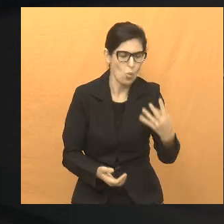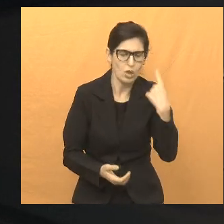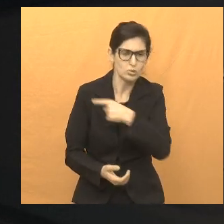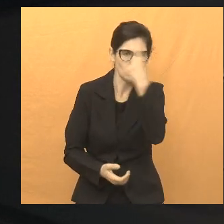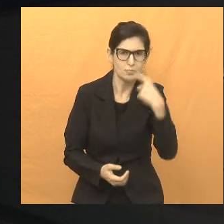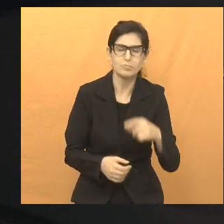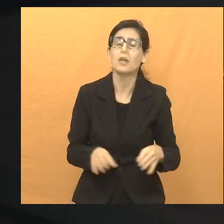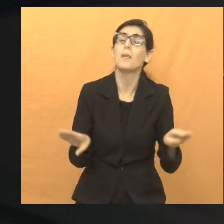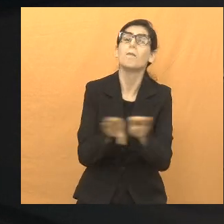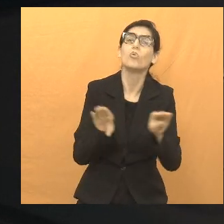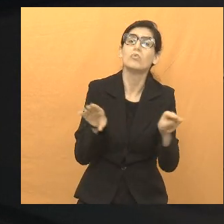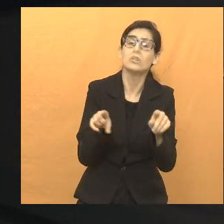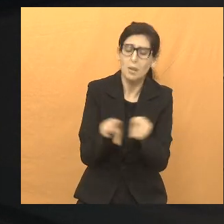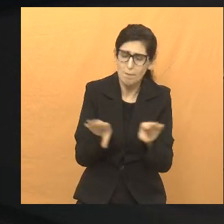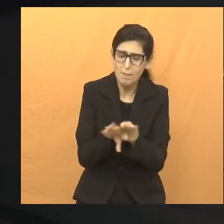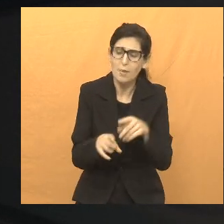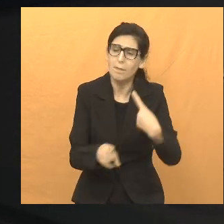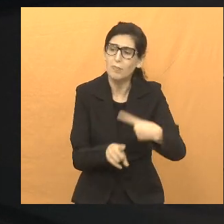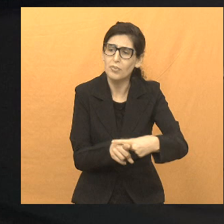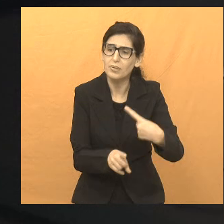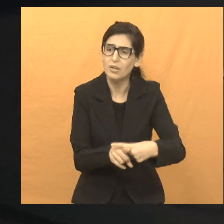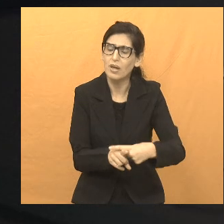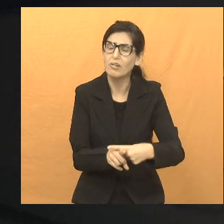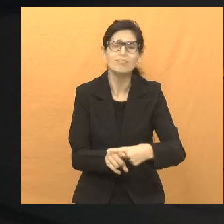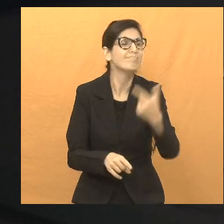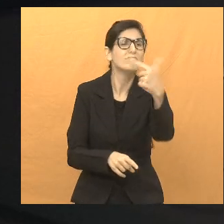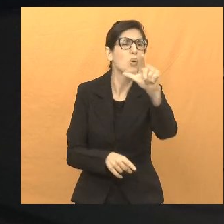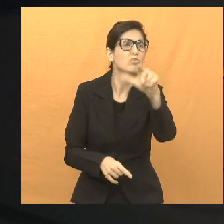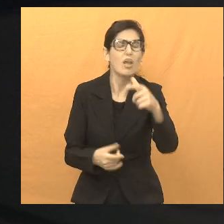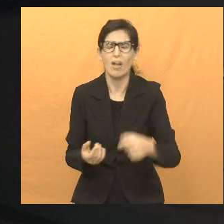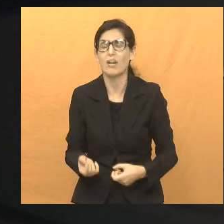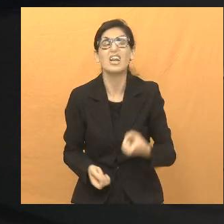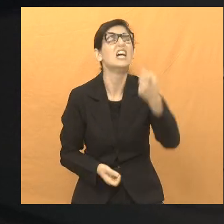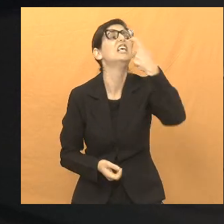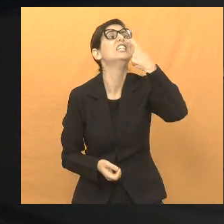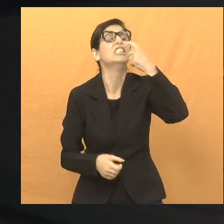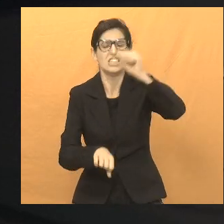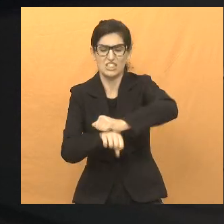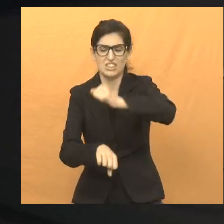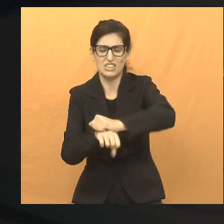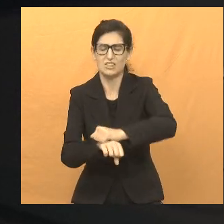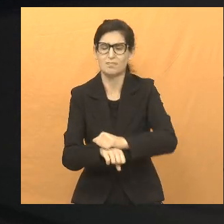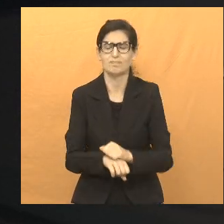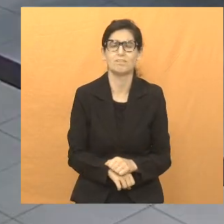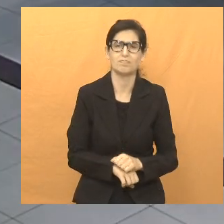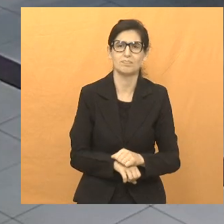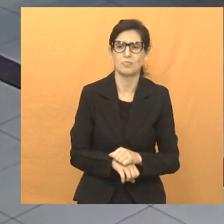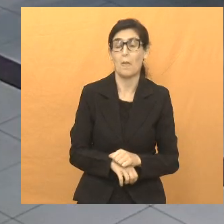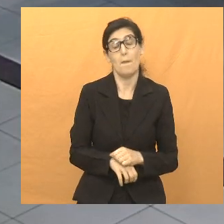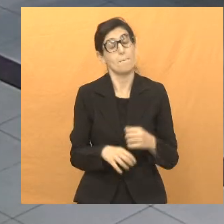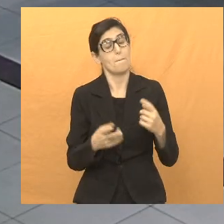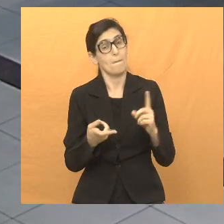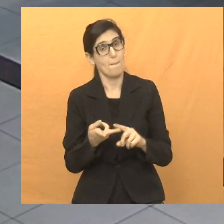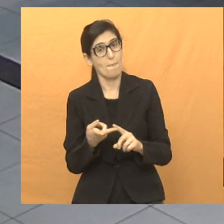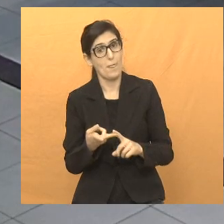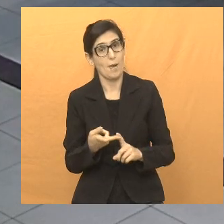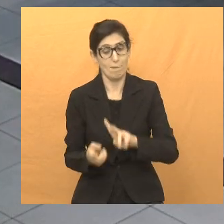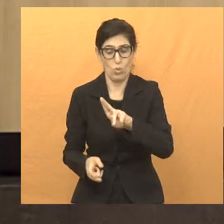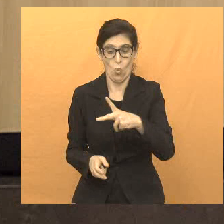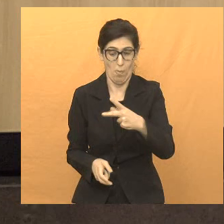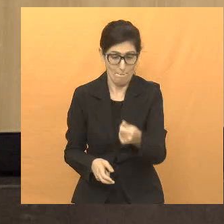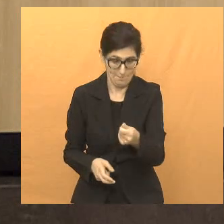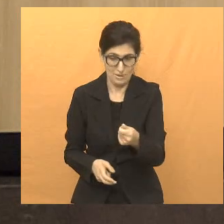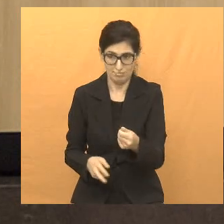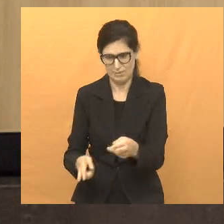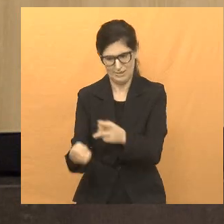contemplada com atendimento odontológico também, né? Não faz parte do escopo de UPAs